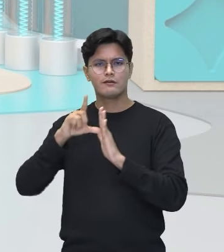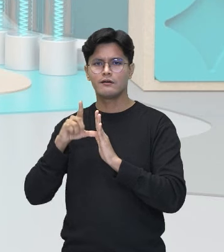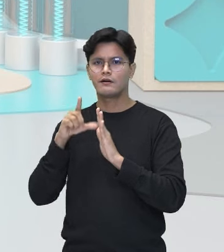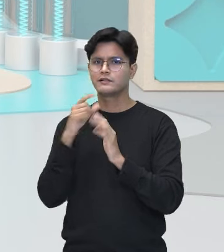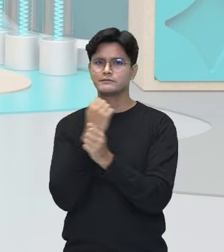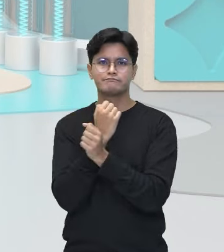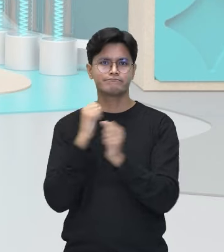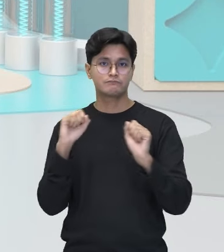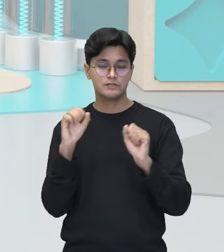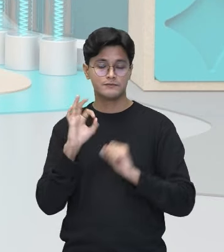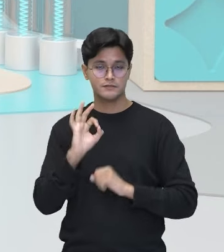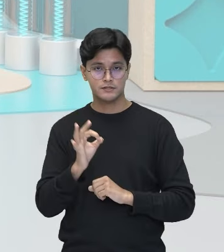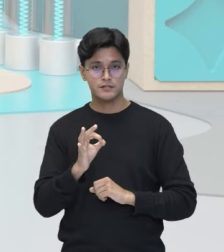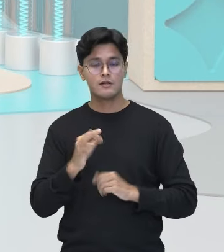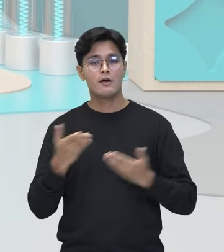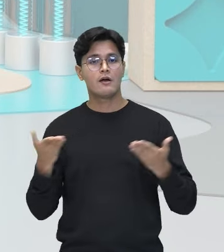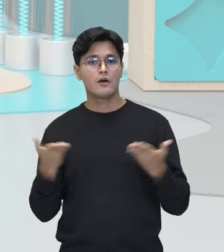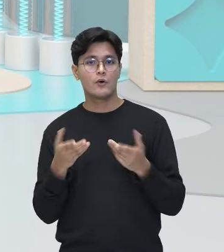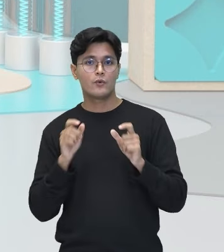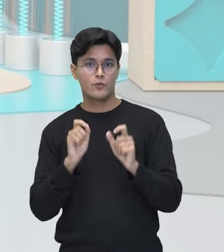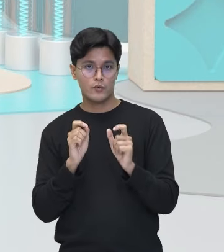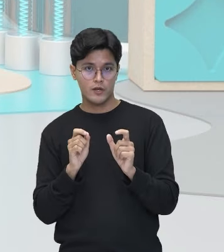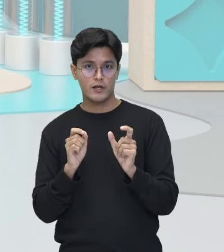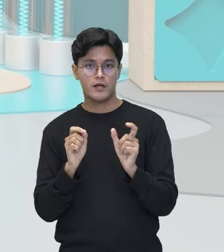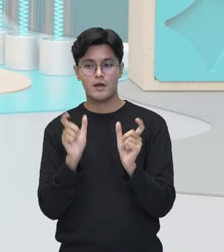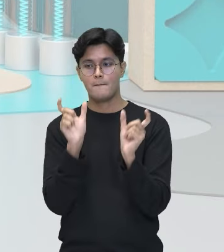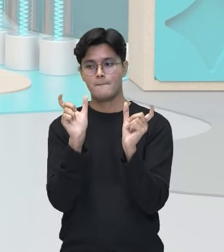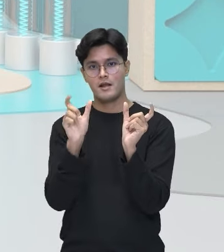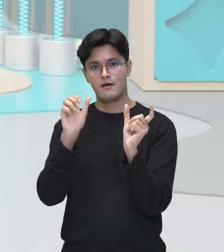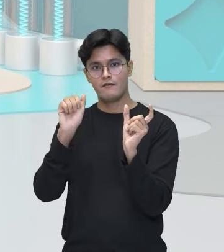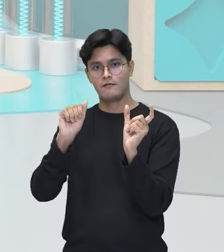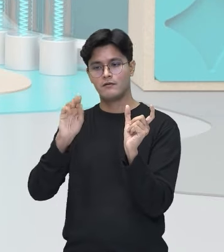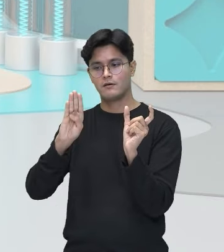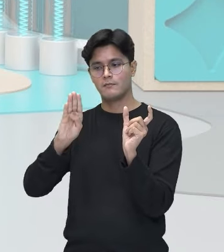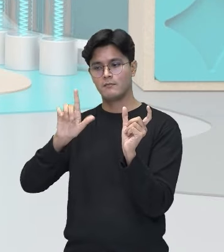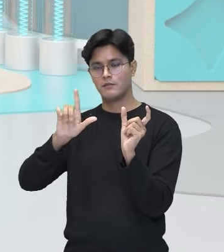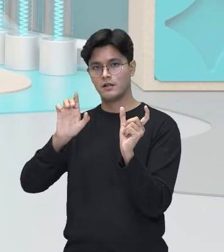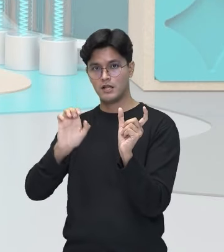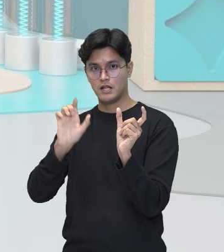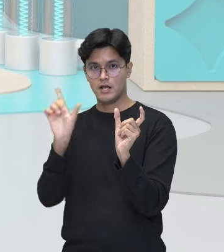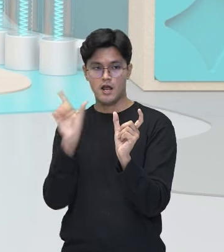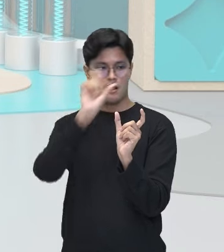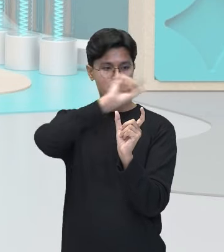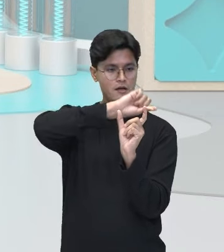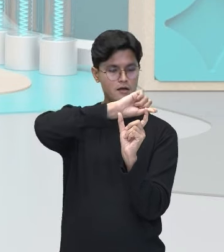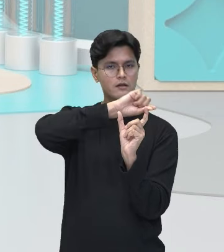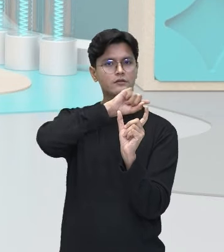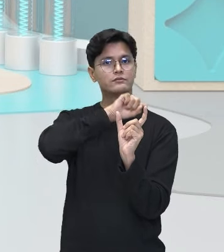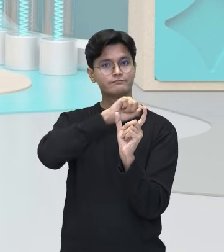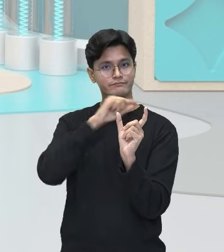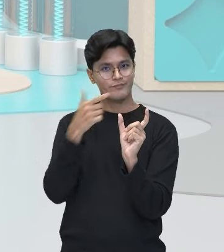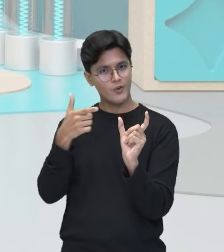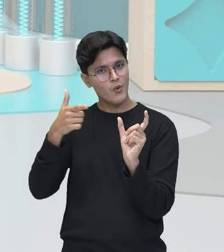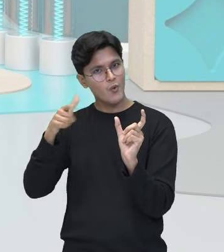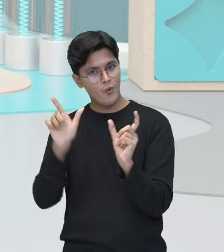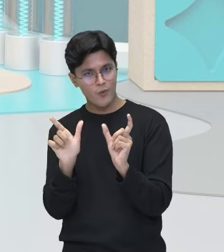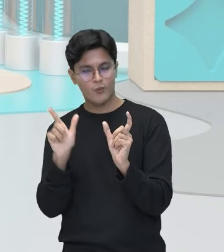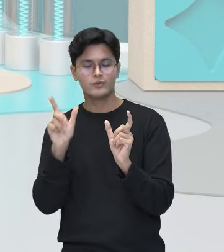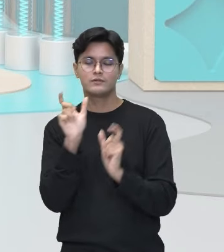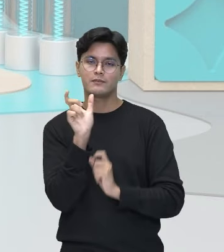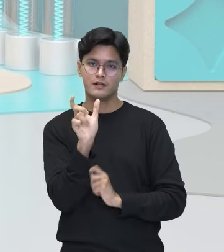prever. E agora, uma outra palavra com able lá no final, eu já formo mais uma outra